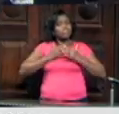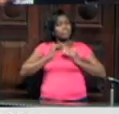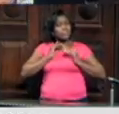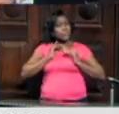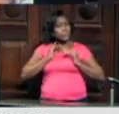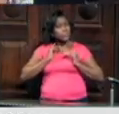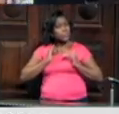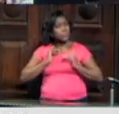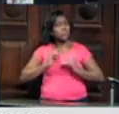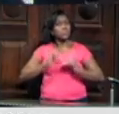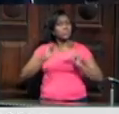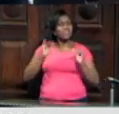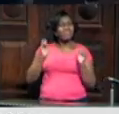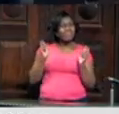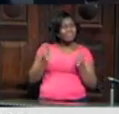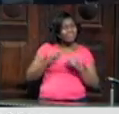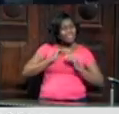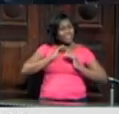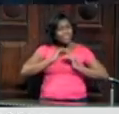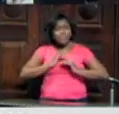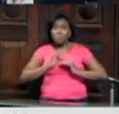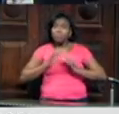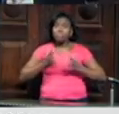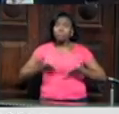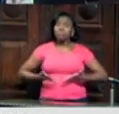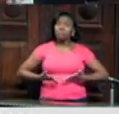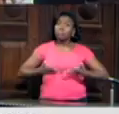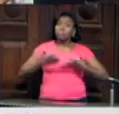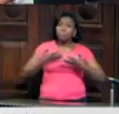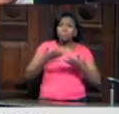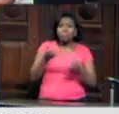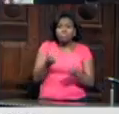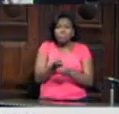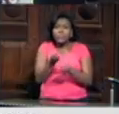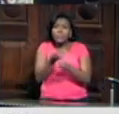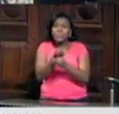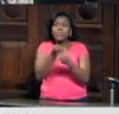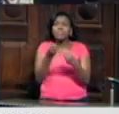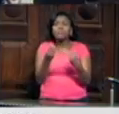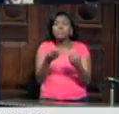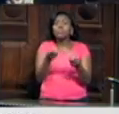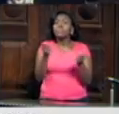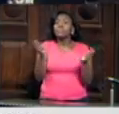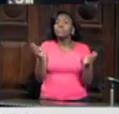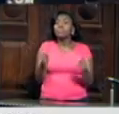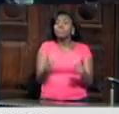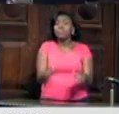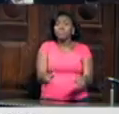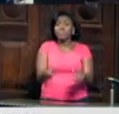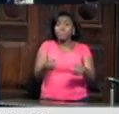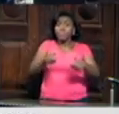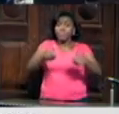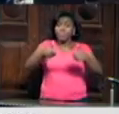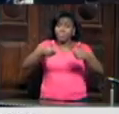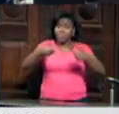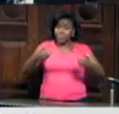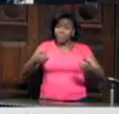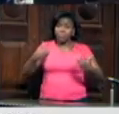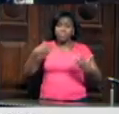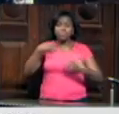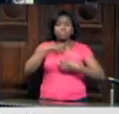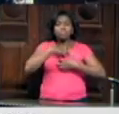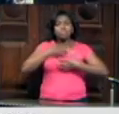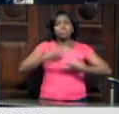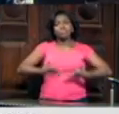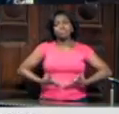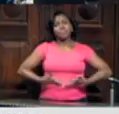destruímos possibilidades, construímos possibilidades de melhorar esta autoestima do